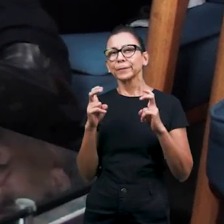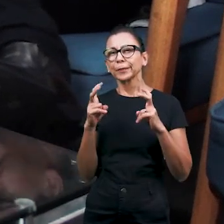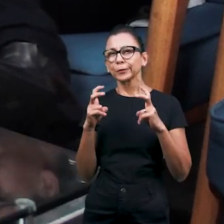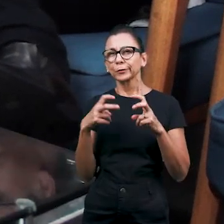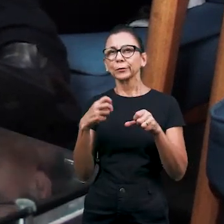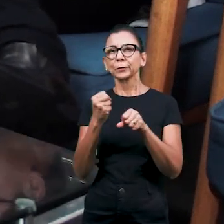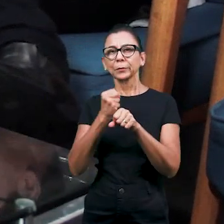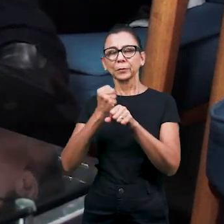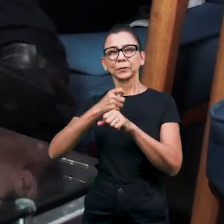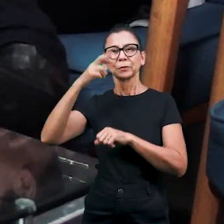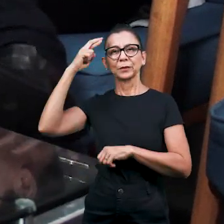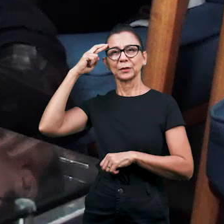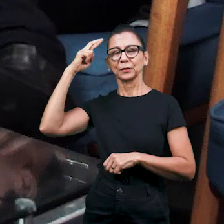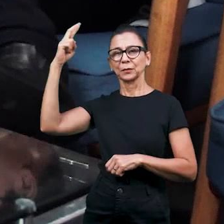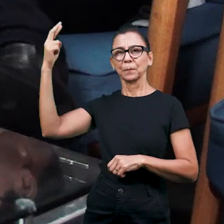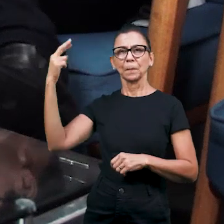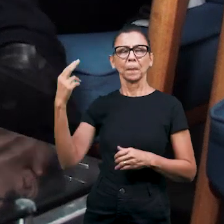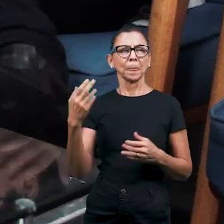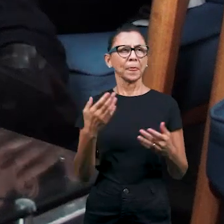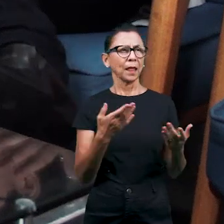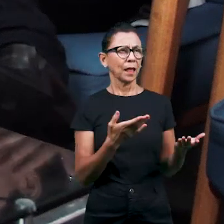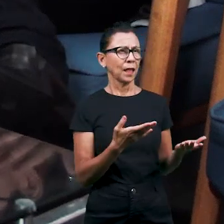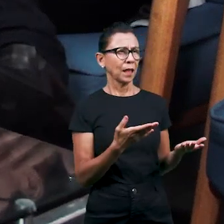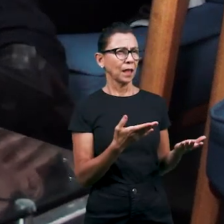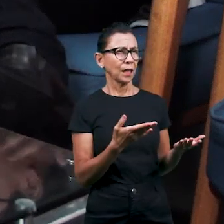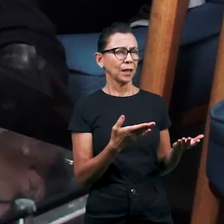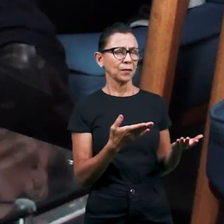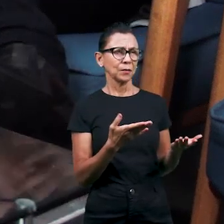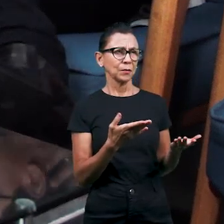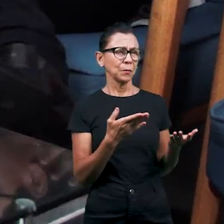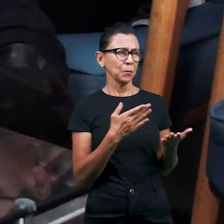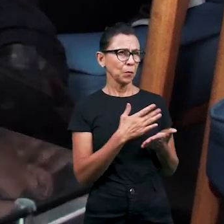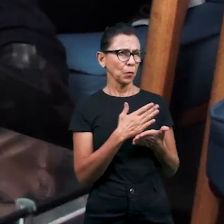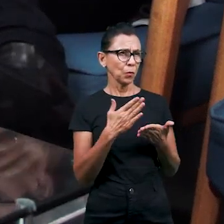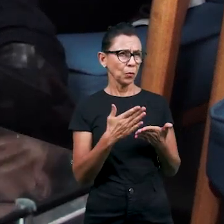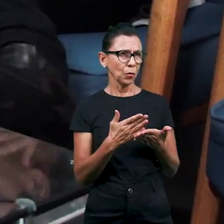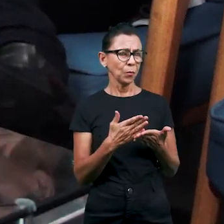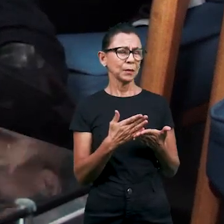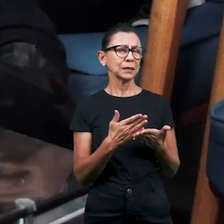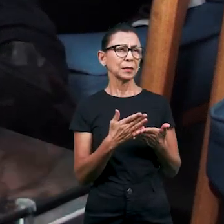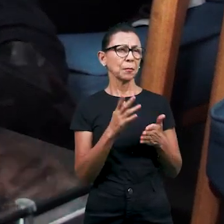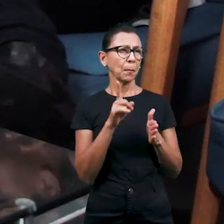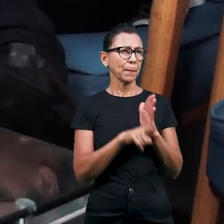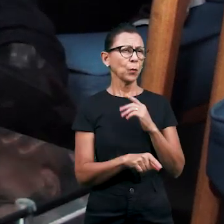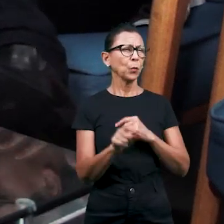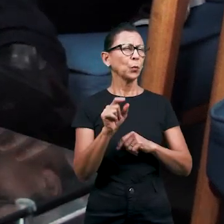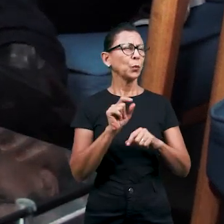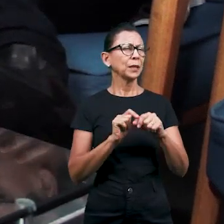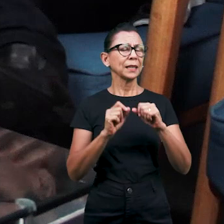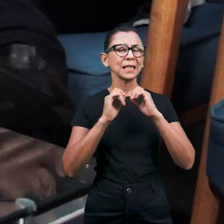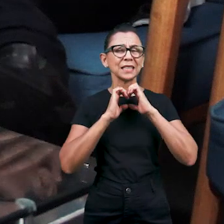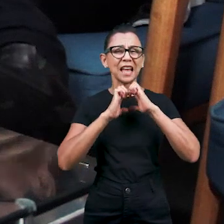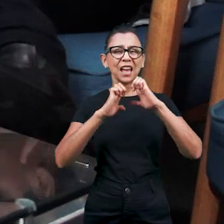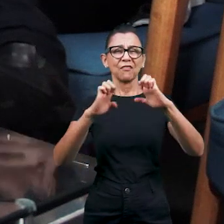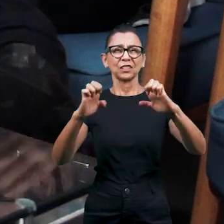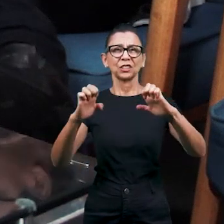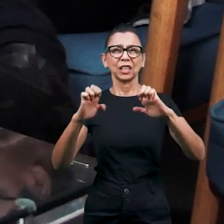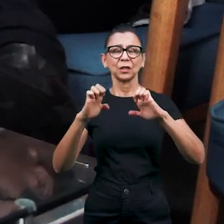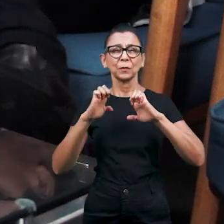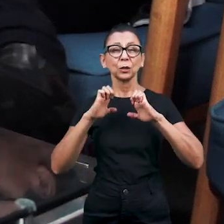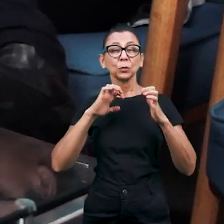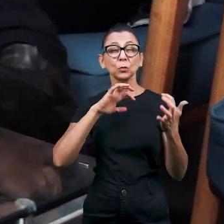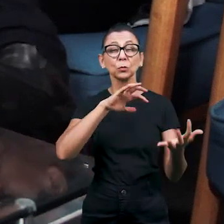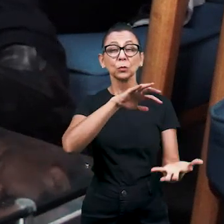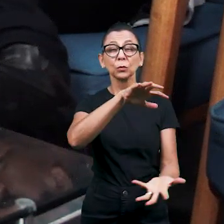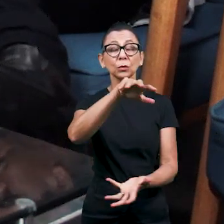bem. Marcelo, acho que a gente pode começar com o que é, né? O que é o Evangelho Sem Fronteiras? Em que